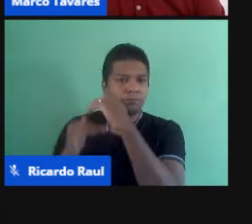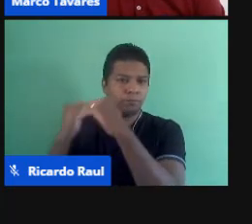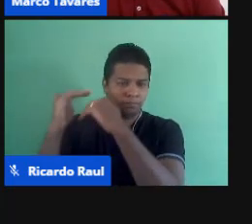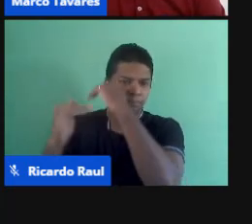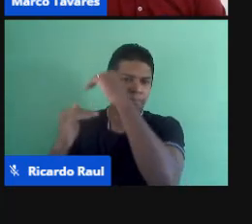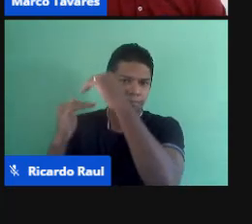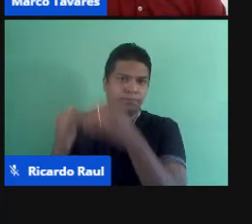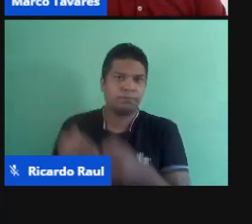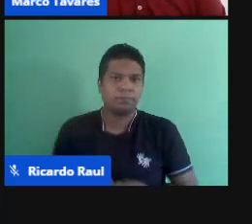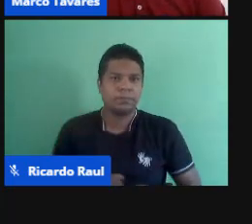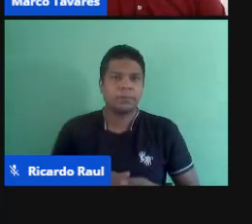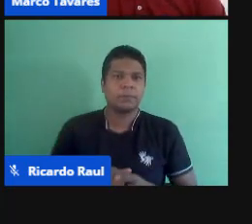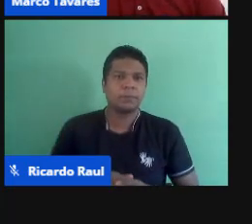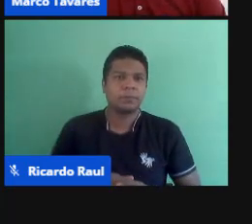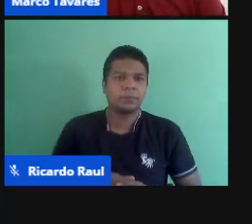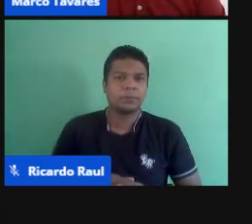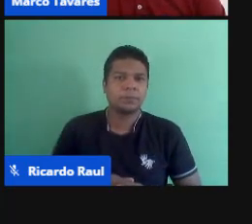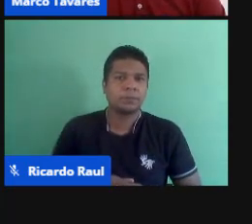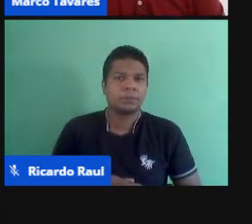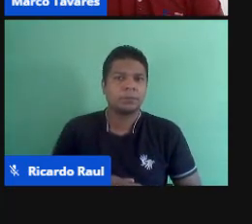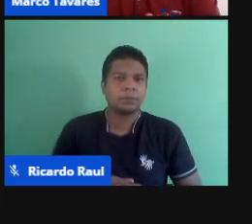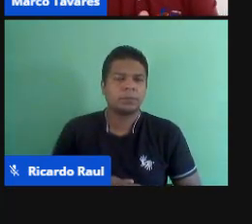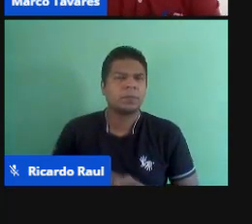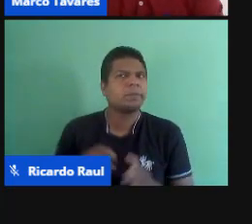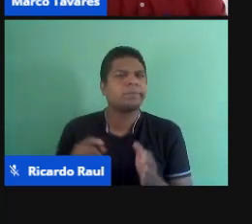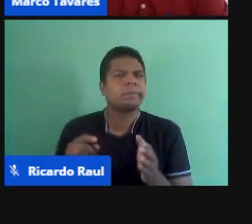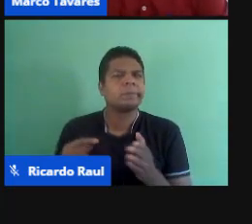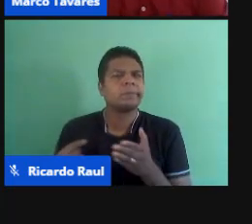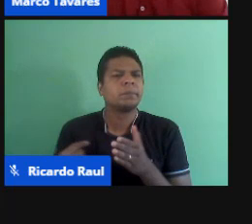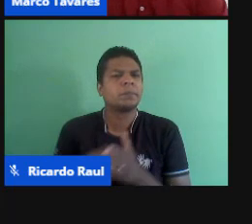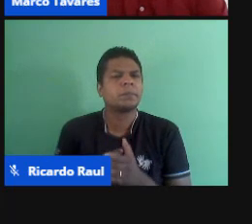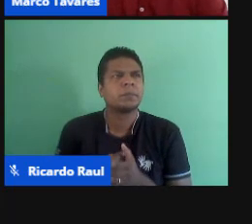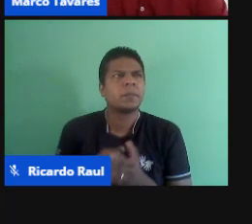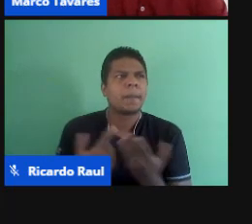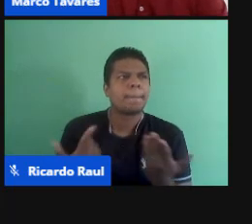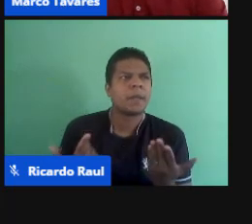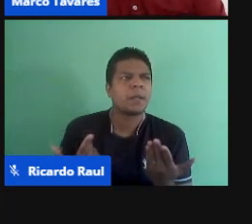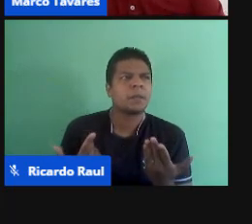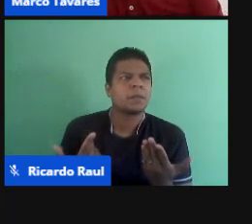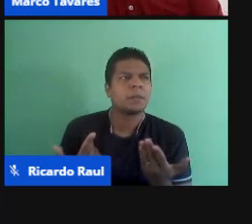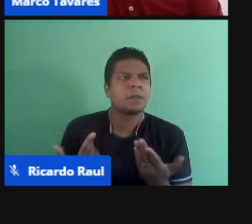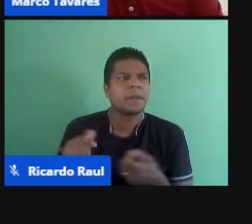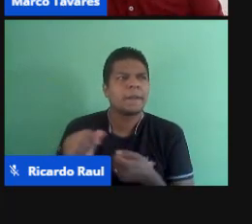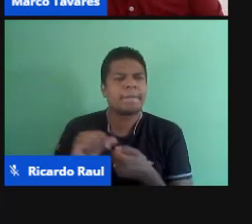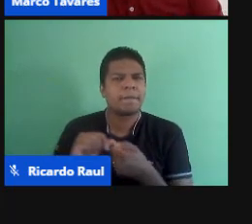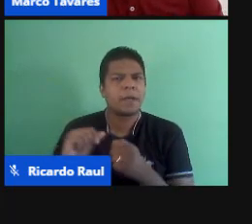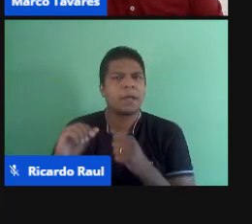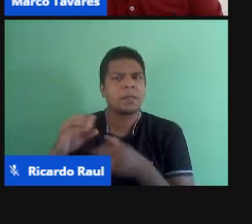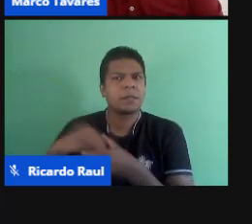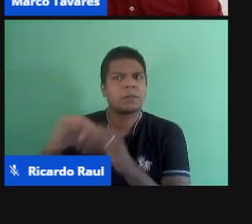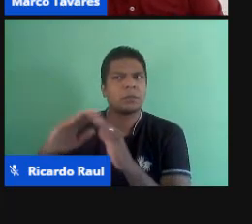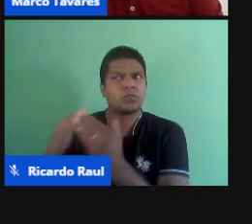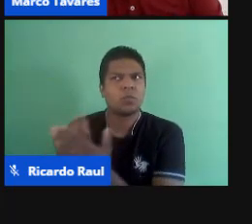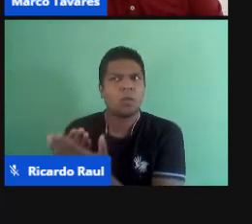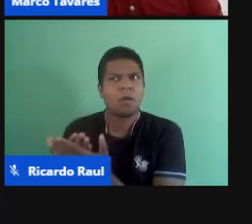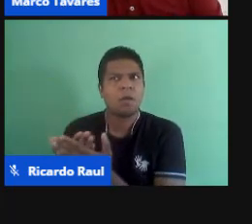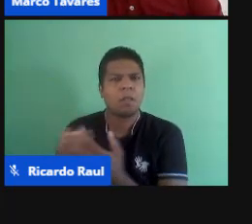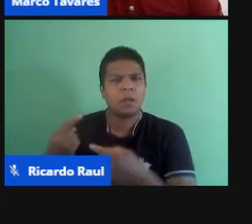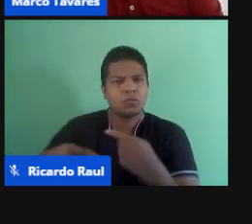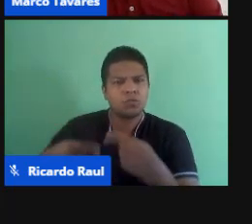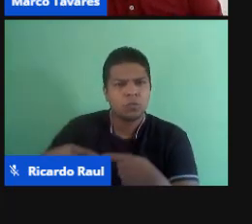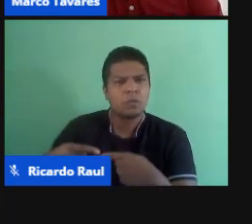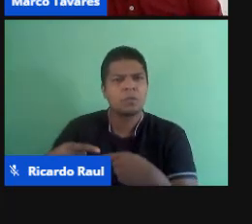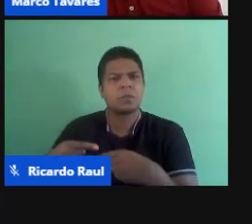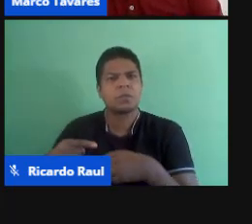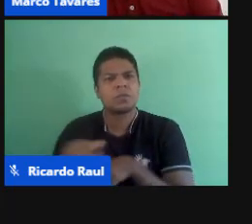cidadão. Bom, e aí eu me pergunto, né, não é isso que a gente faz na escola? Não é isso que a gente discute na escola?